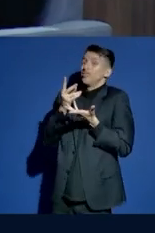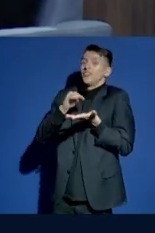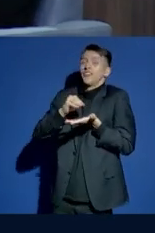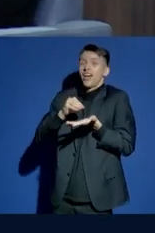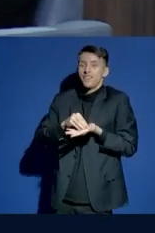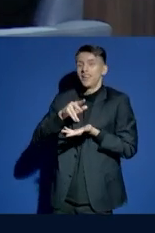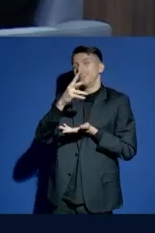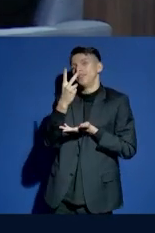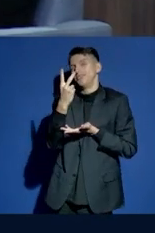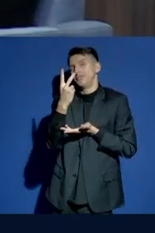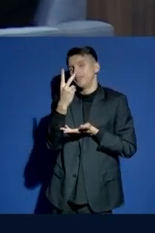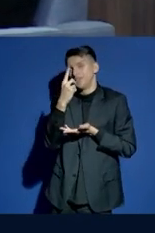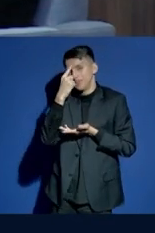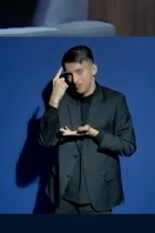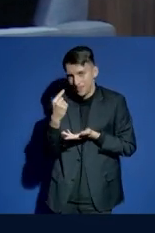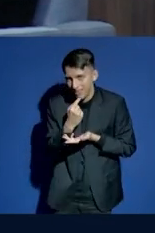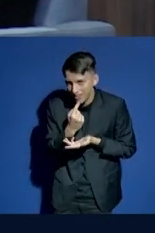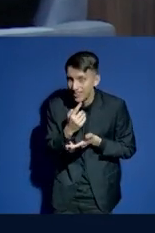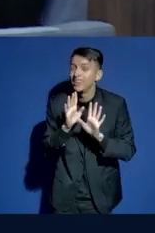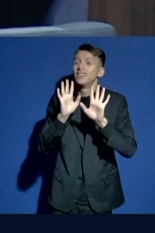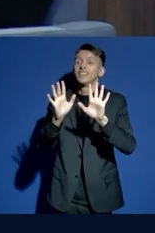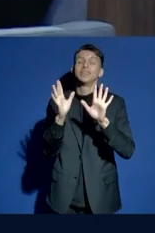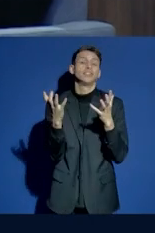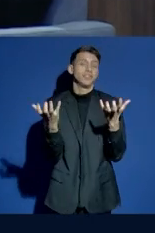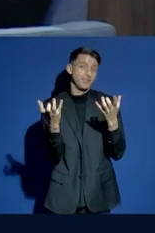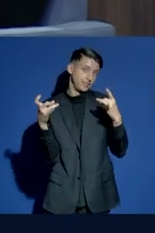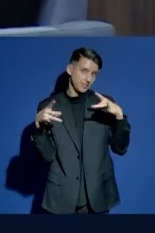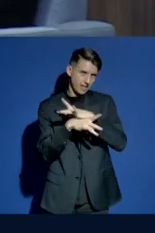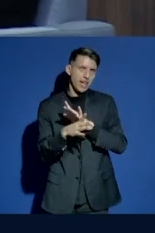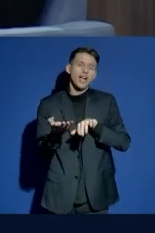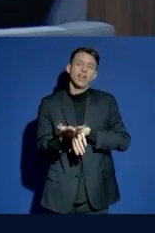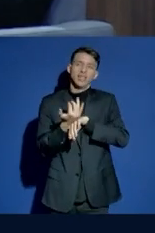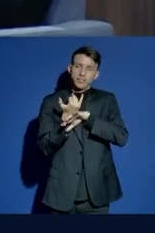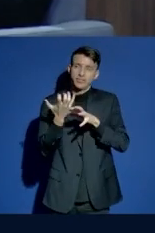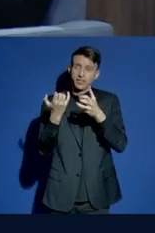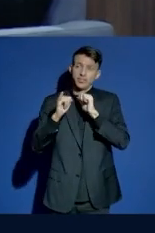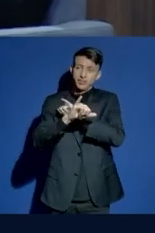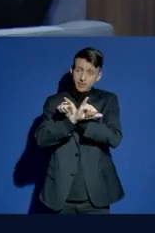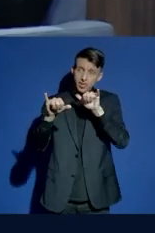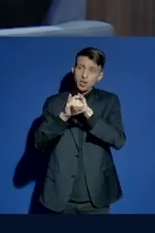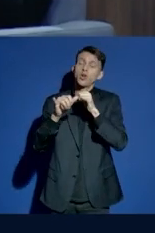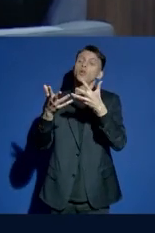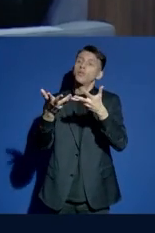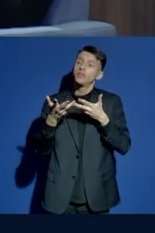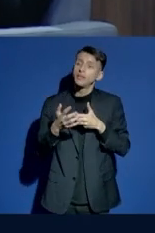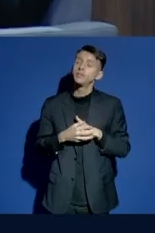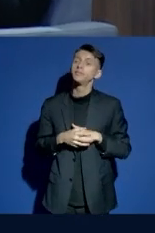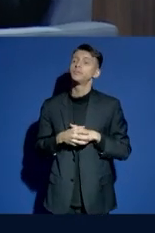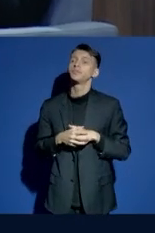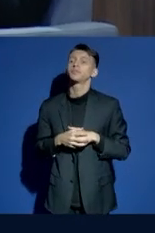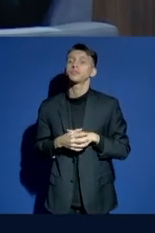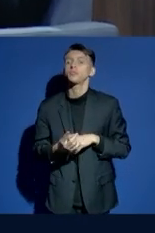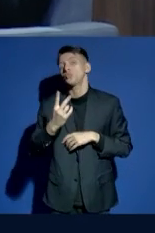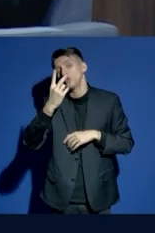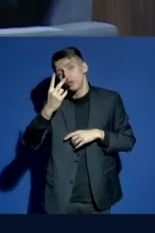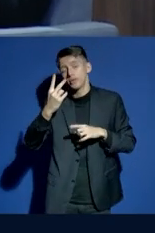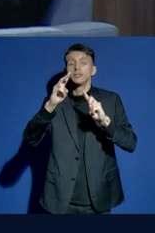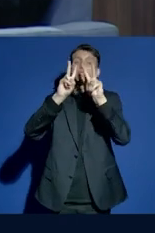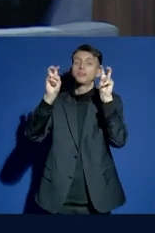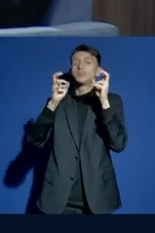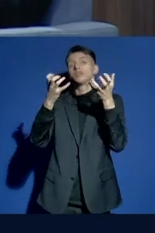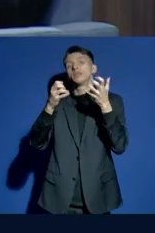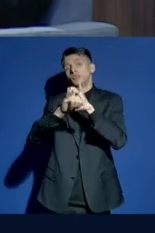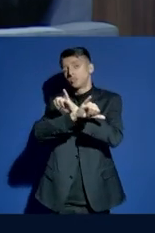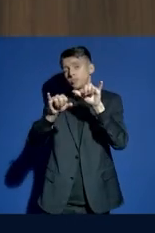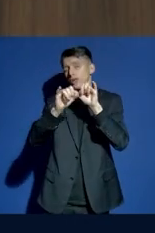mas eu gostaria de não descerrar esse painel e aqui já de convidado fazer as palavras finais com dois temas que eu queria